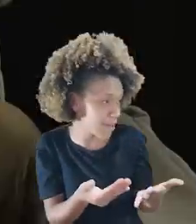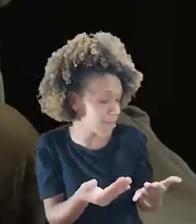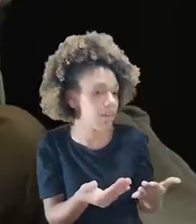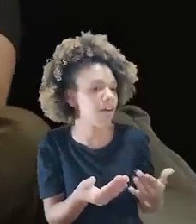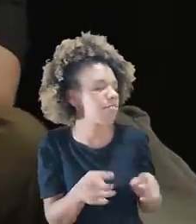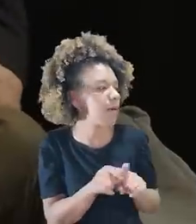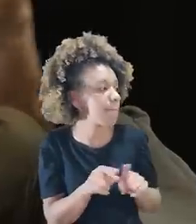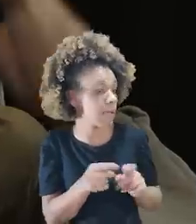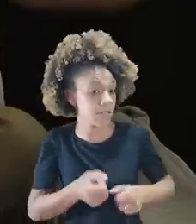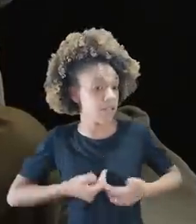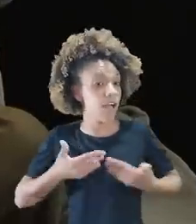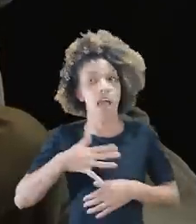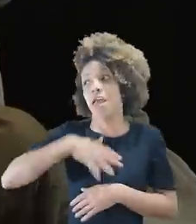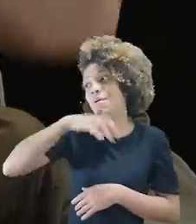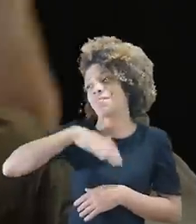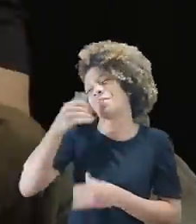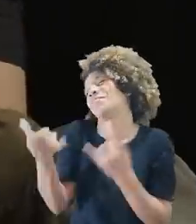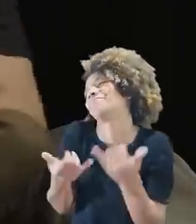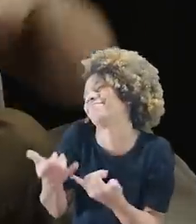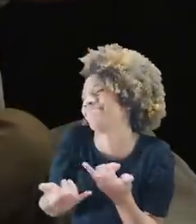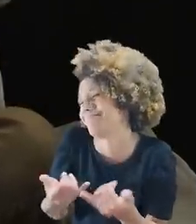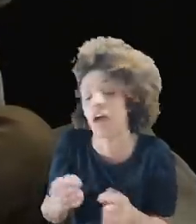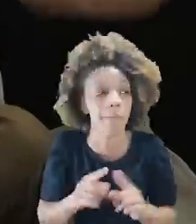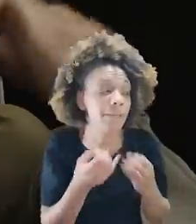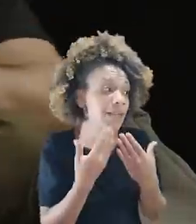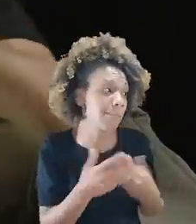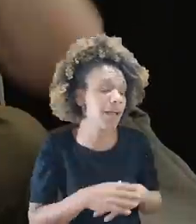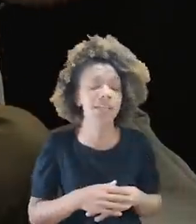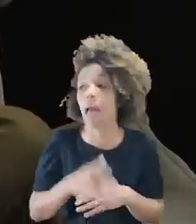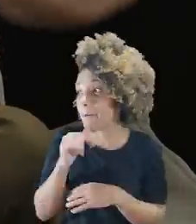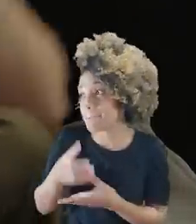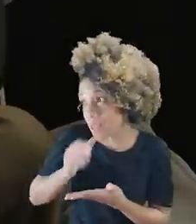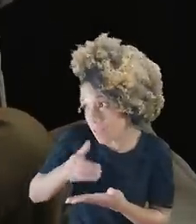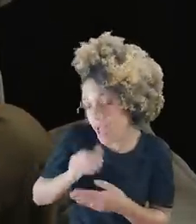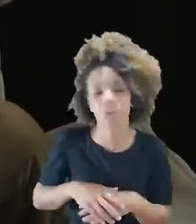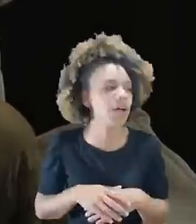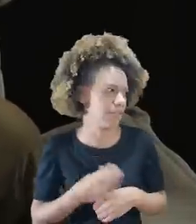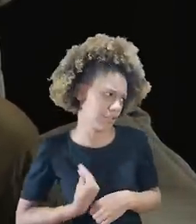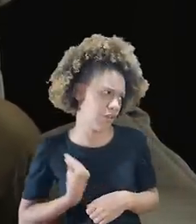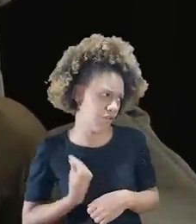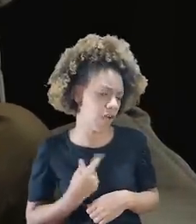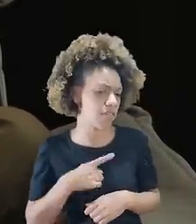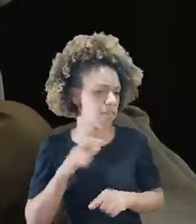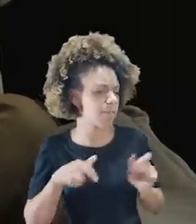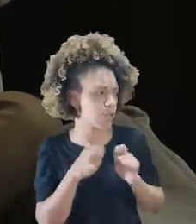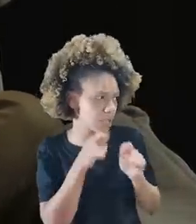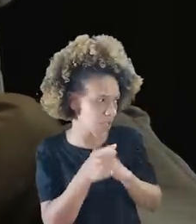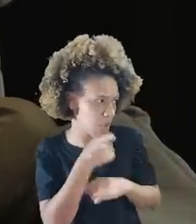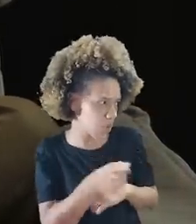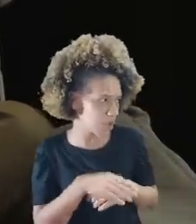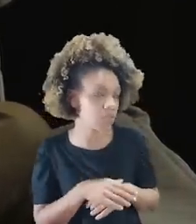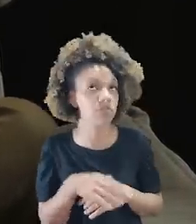auge explodindo é o maior momento do cara e o cara tá morto tá em outro lugar preocupado com outras coisas que dica você daria para essas